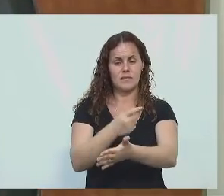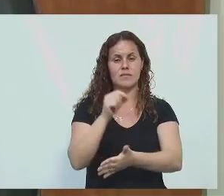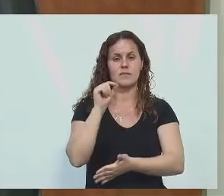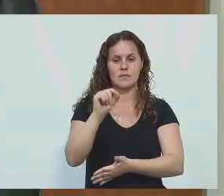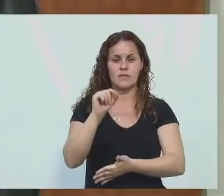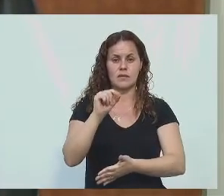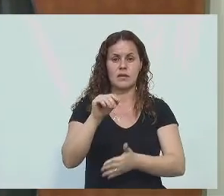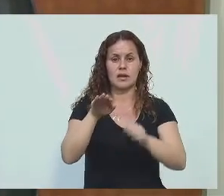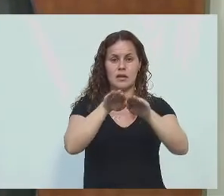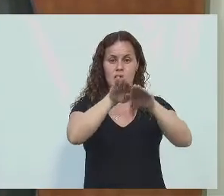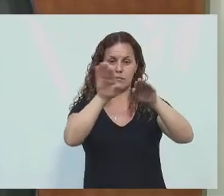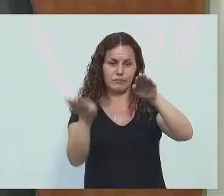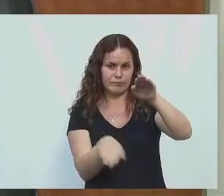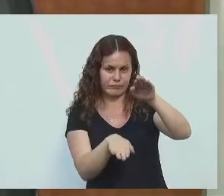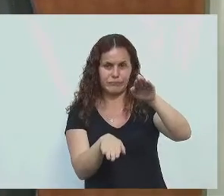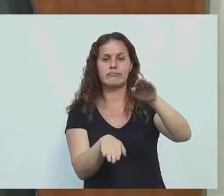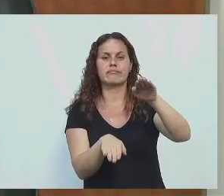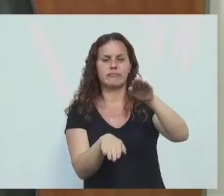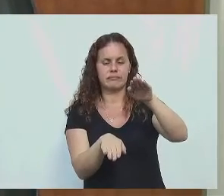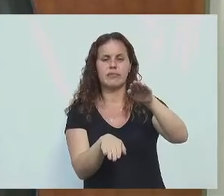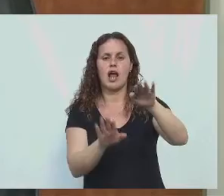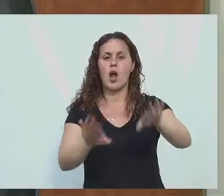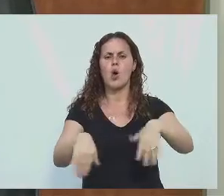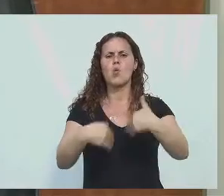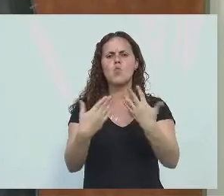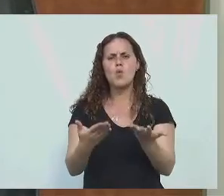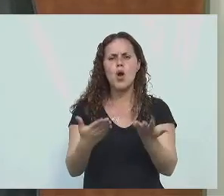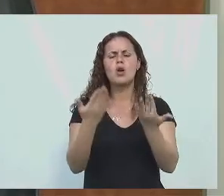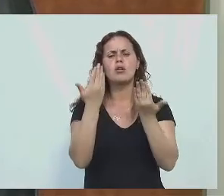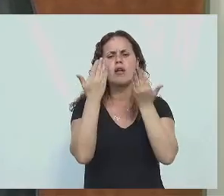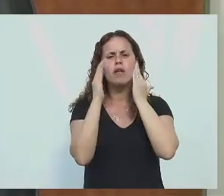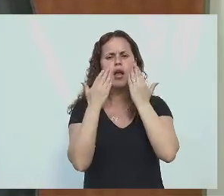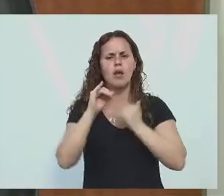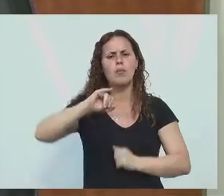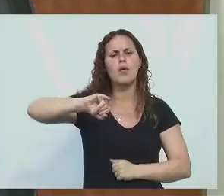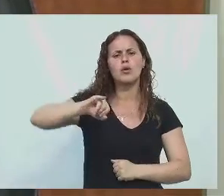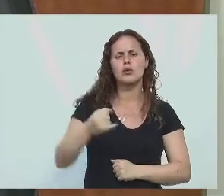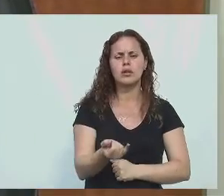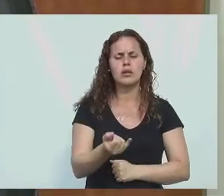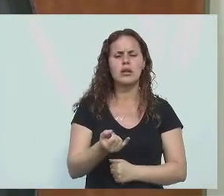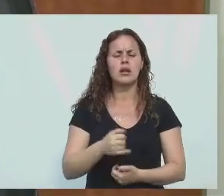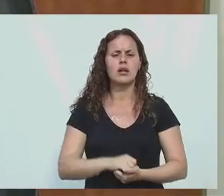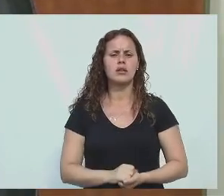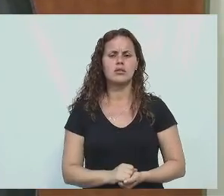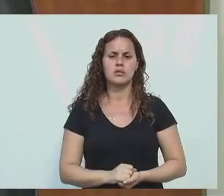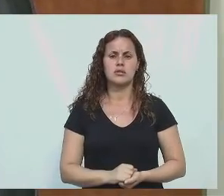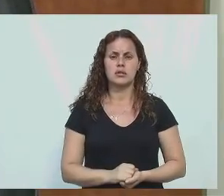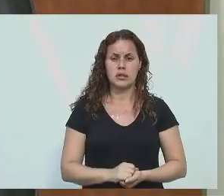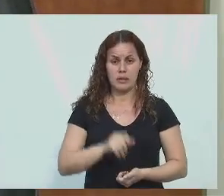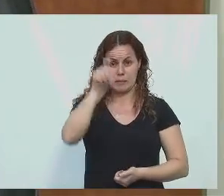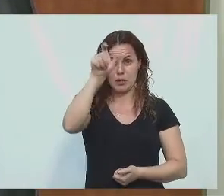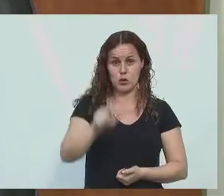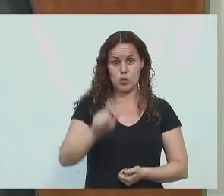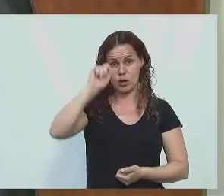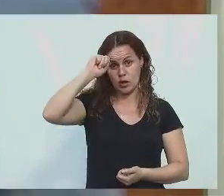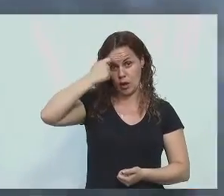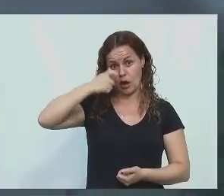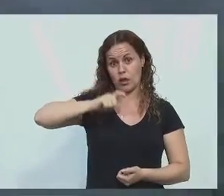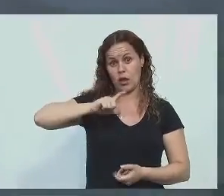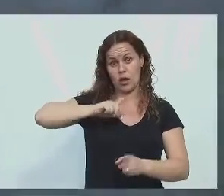da desigualdade social. Quando a gente avalia, né, as oportunidades que as pessoas negras têm na